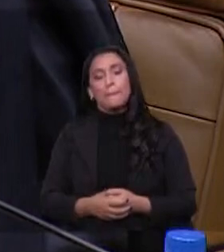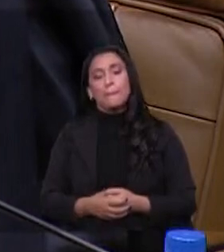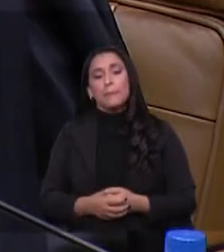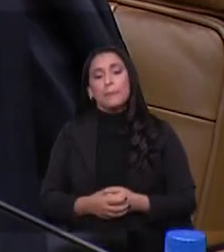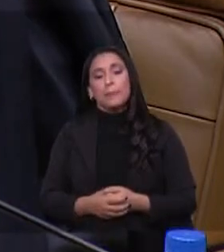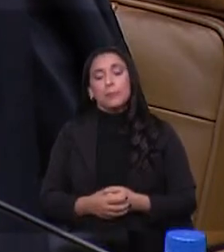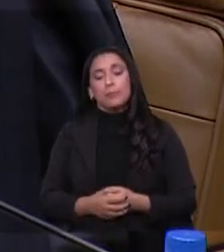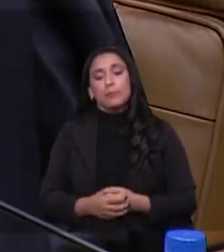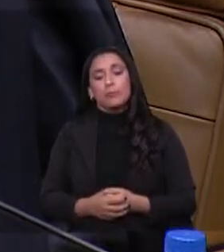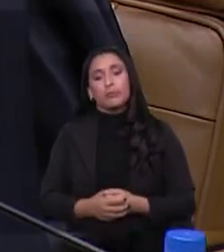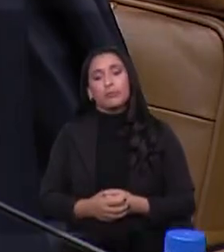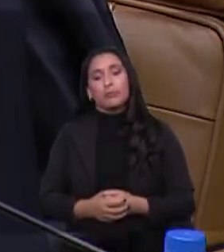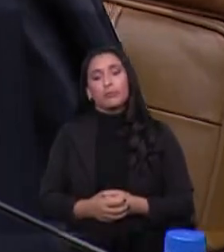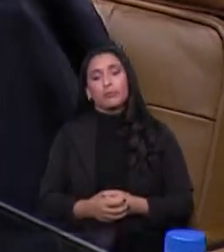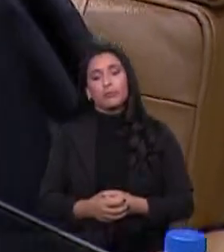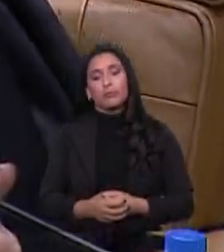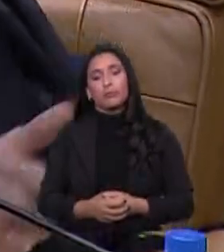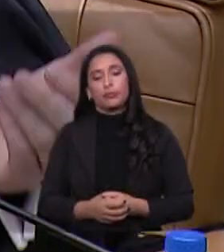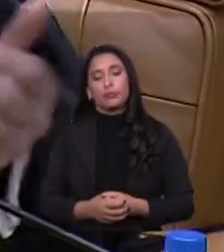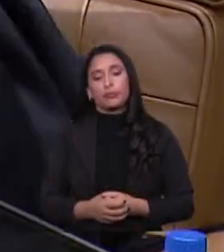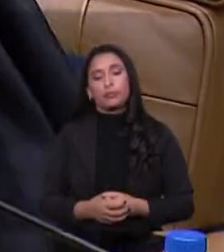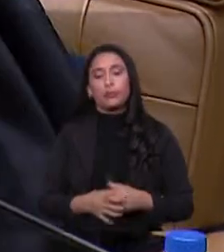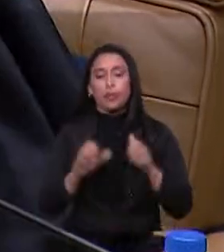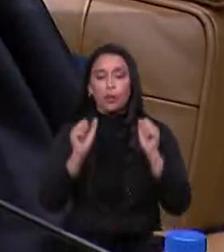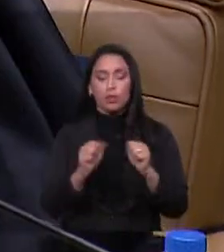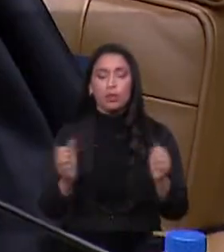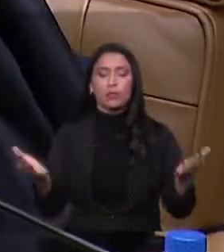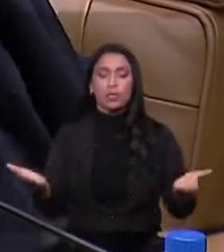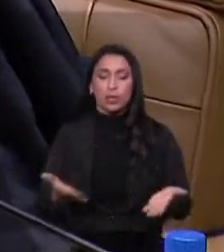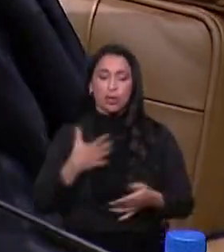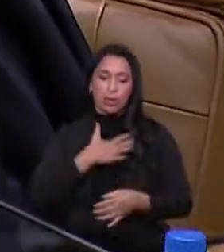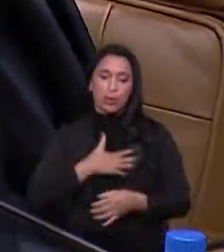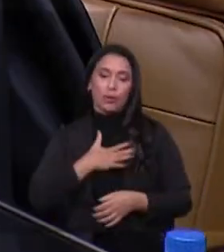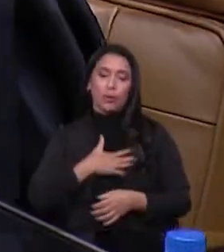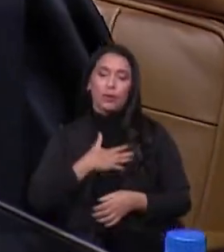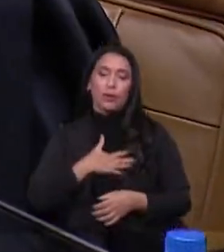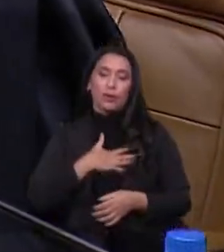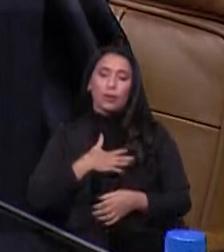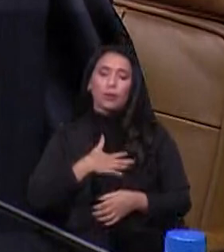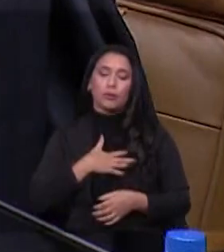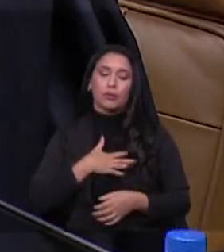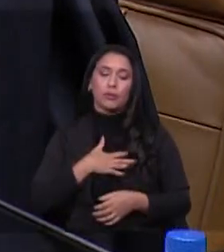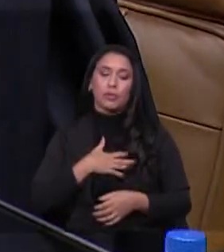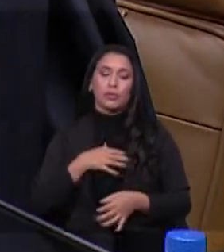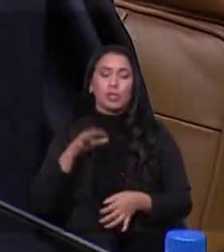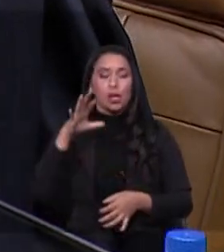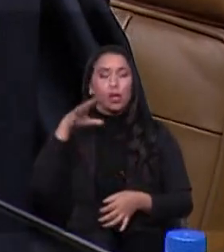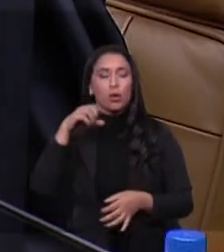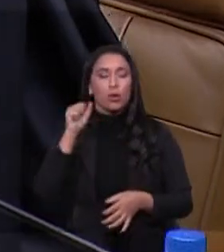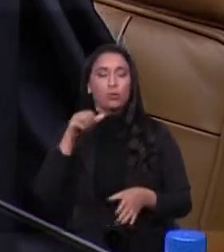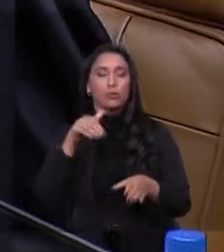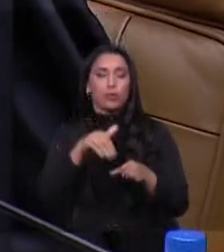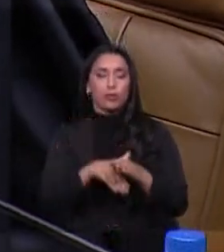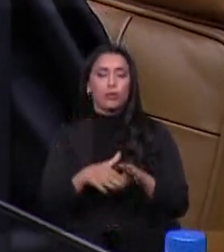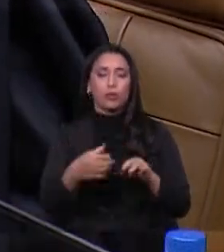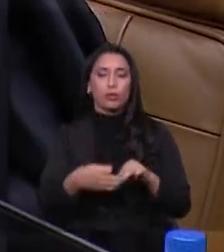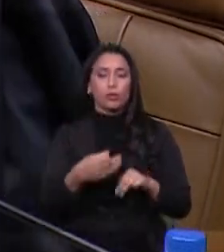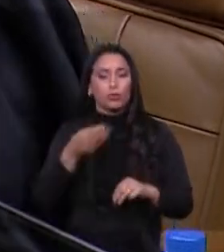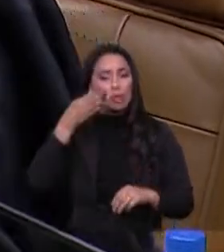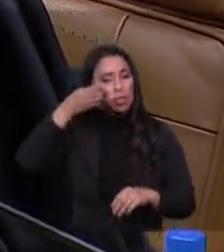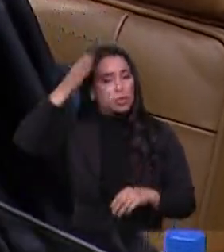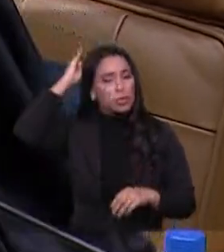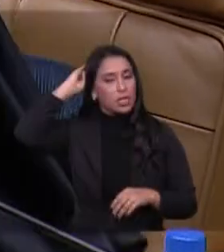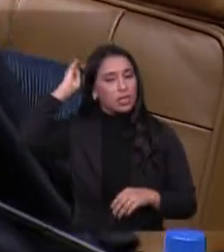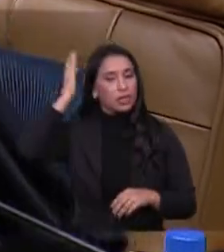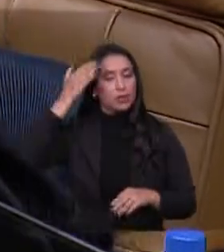percepção para podermos agora, com muito prazer, certamente, aurir o voto de sua excelência, o ministro Cristiano